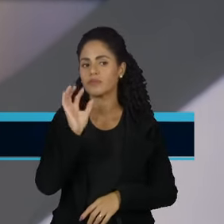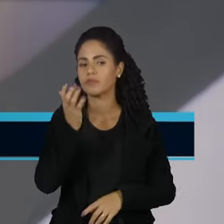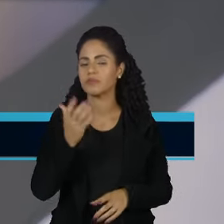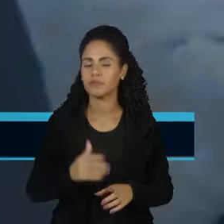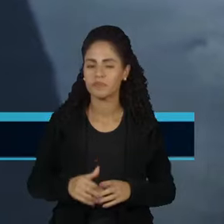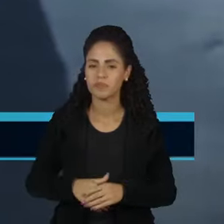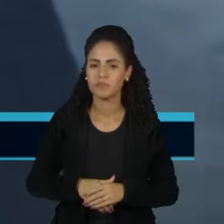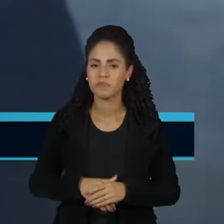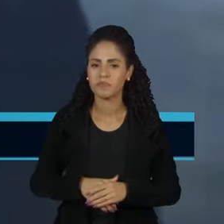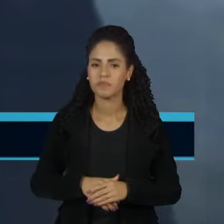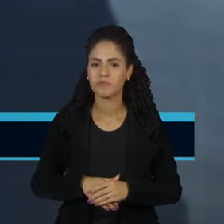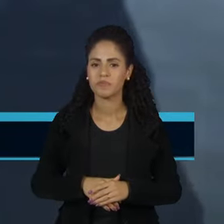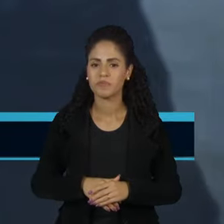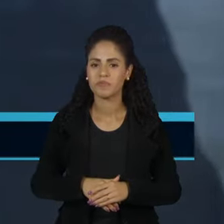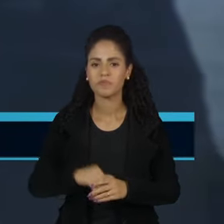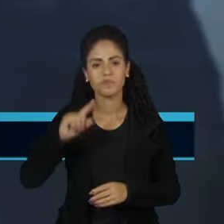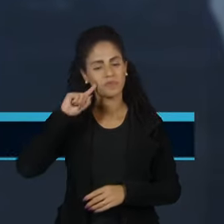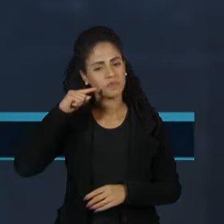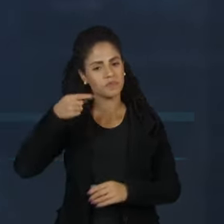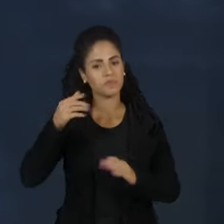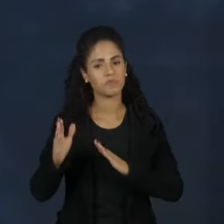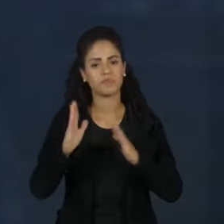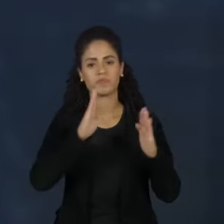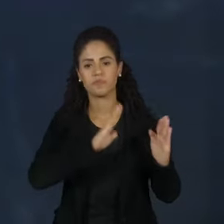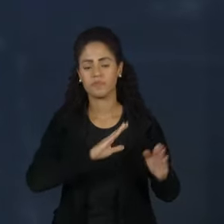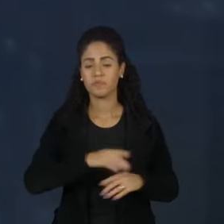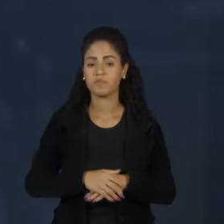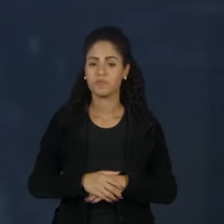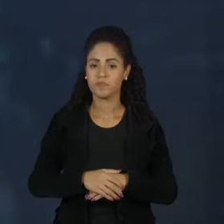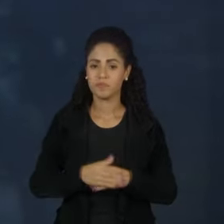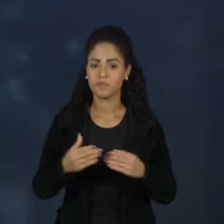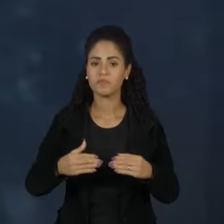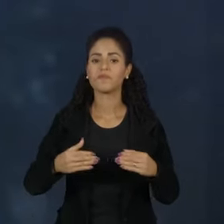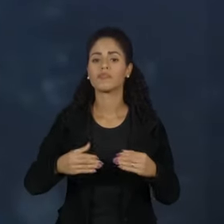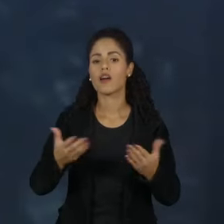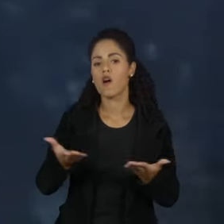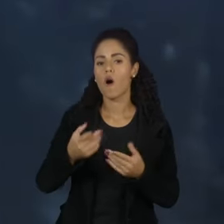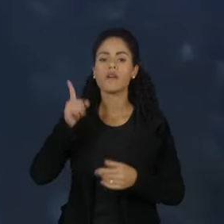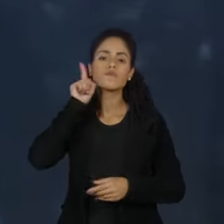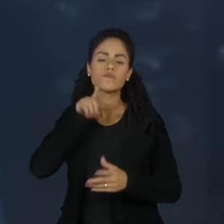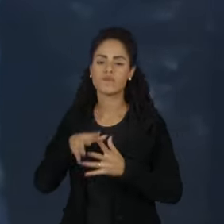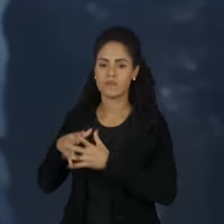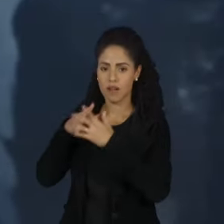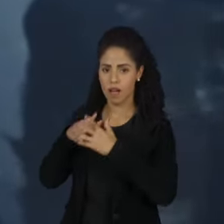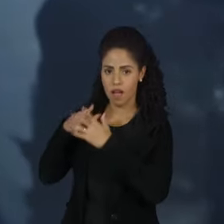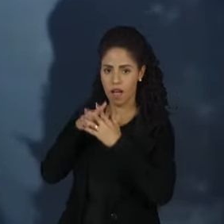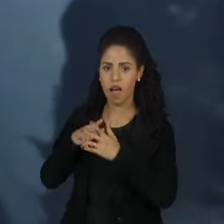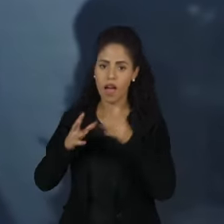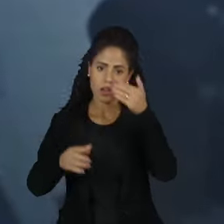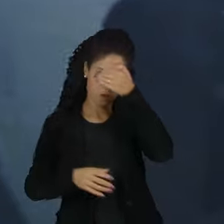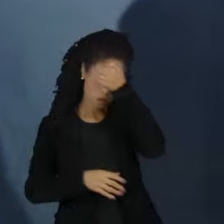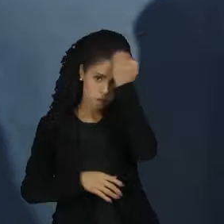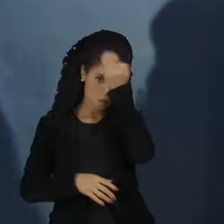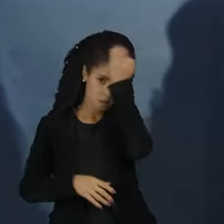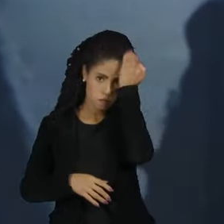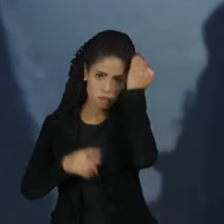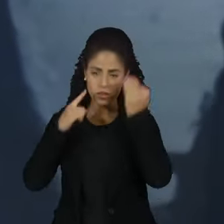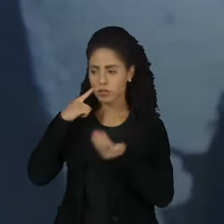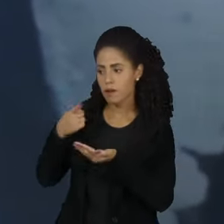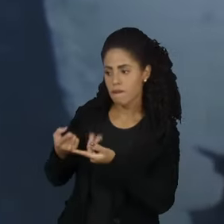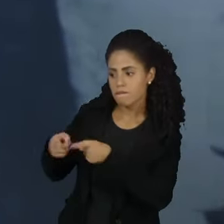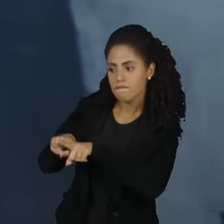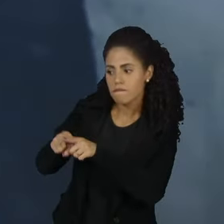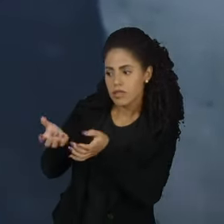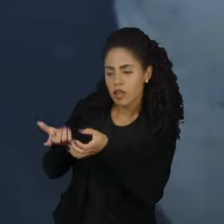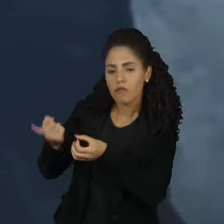quadro. Em instantes, depois de subir o tom contra os Estados Unidos, premier Benjamin Netanyahu tenta se